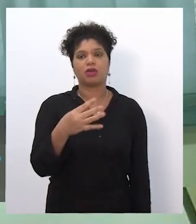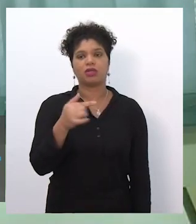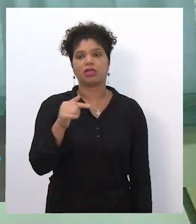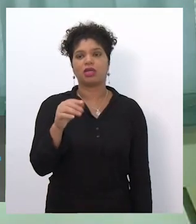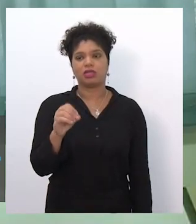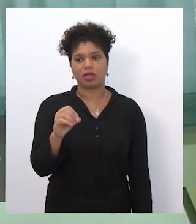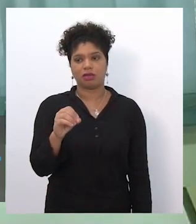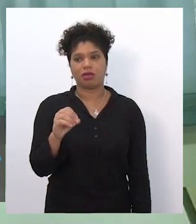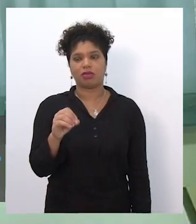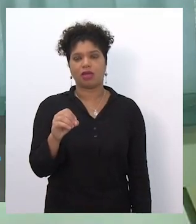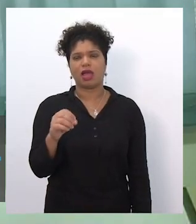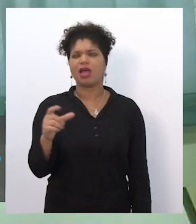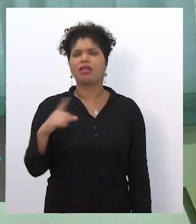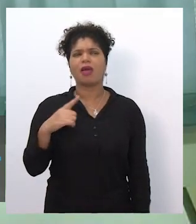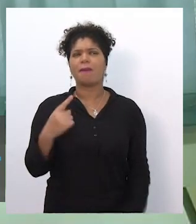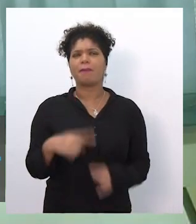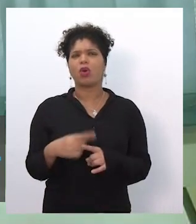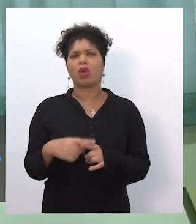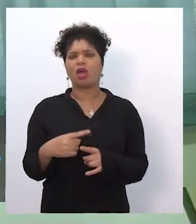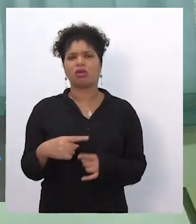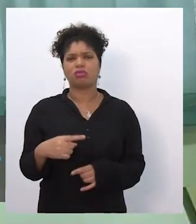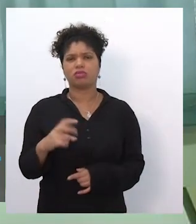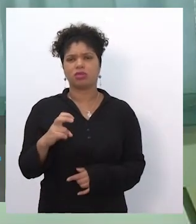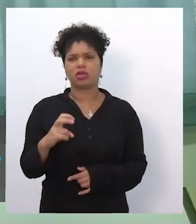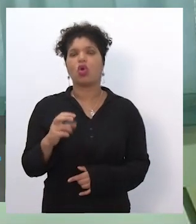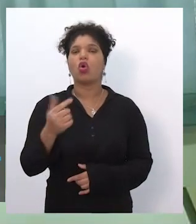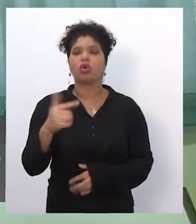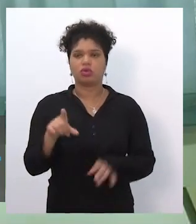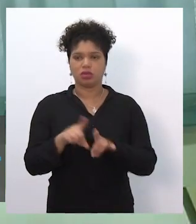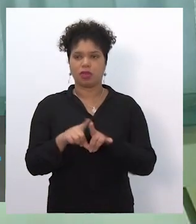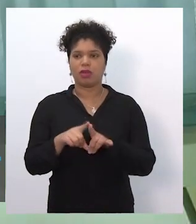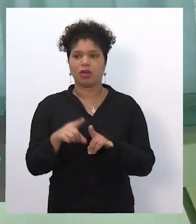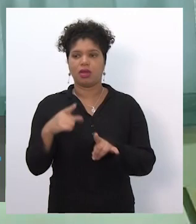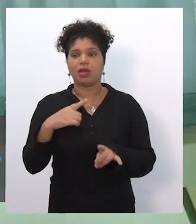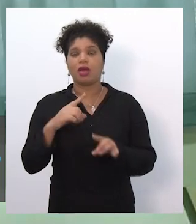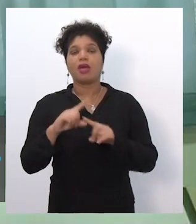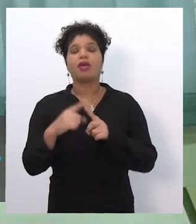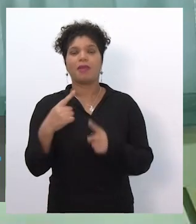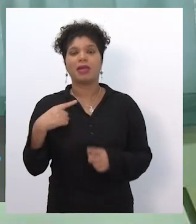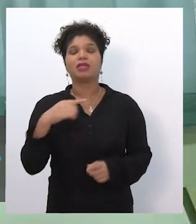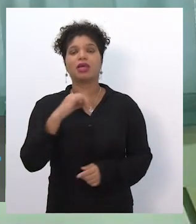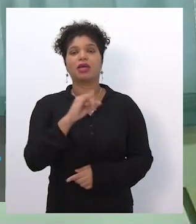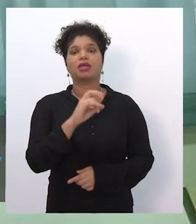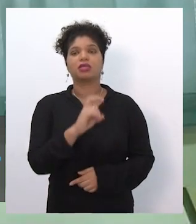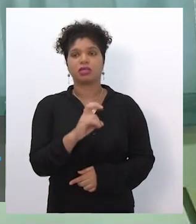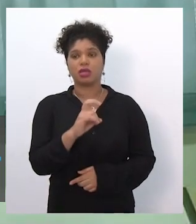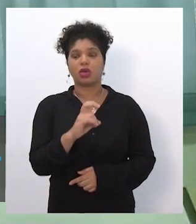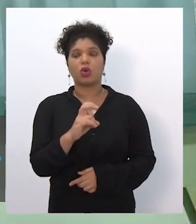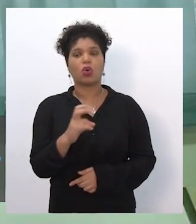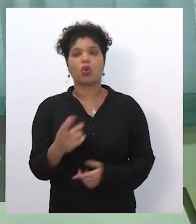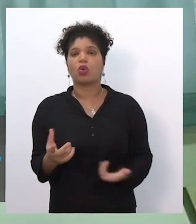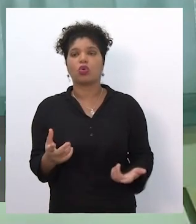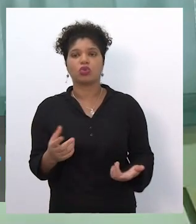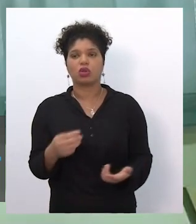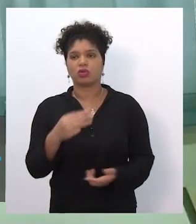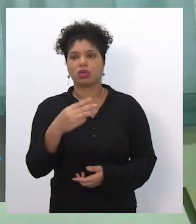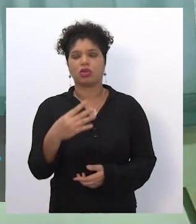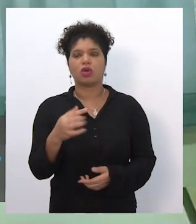de propósito, por quê? Não que os outros não sejam, tá? Mas esse i5 é exatamente o